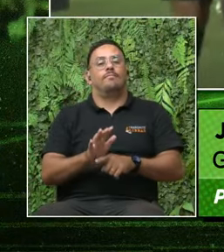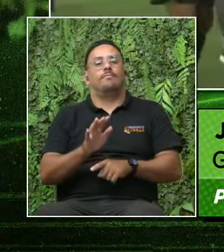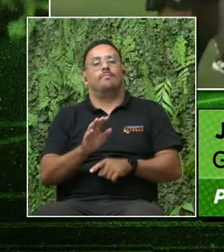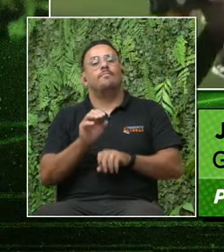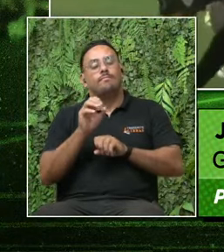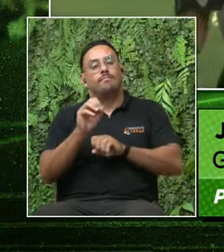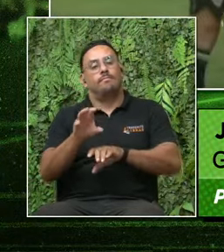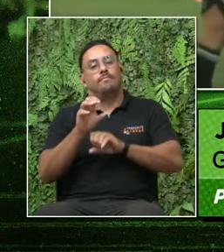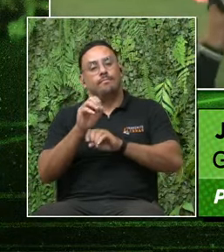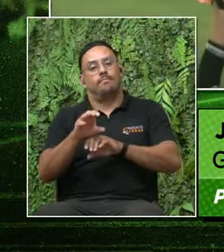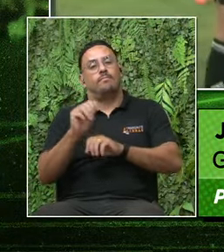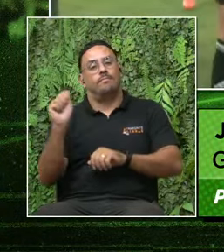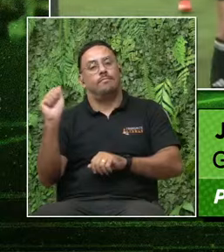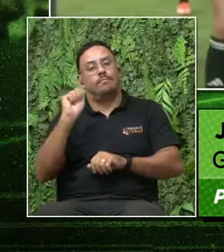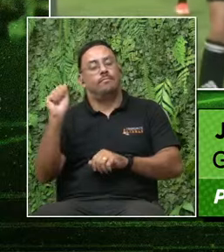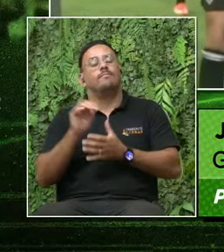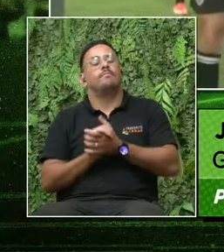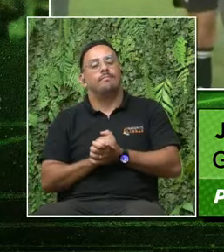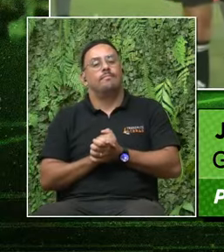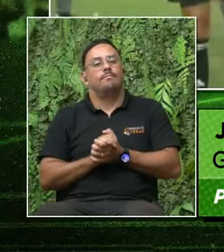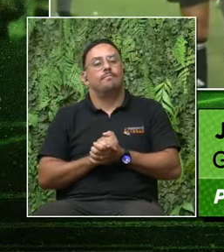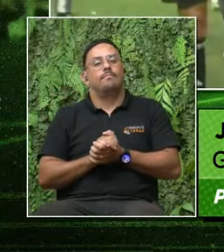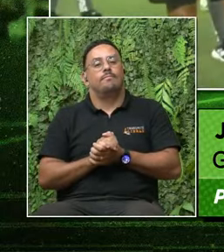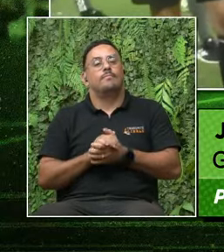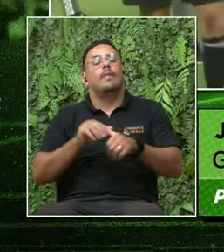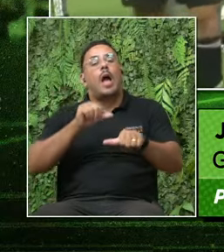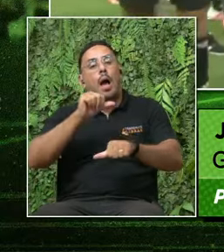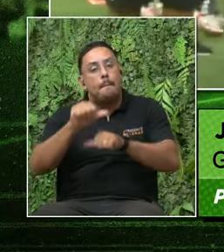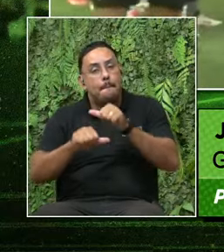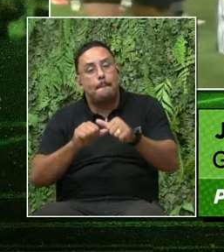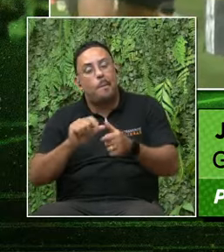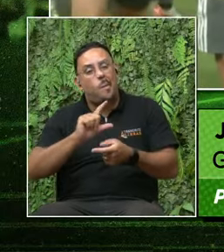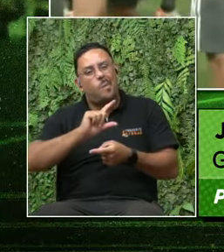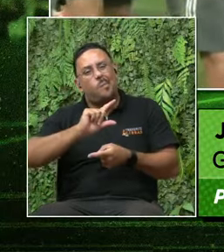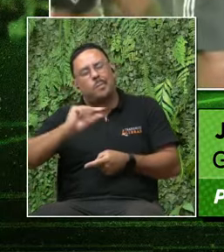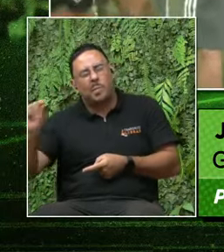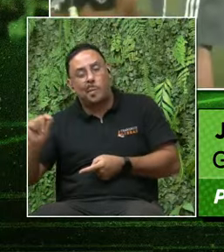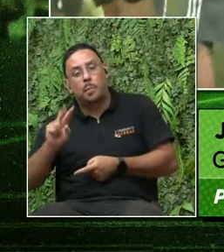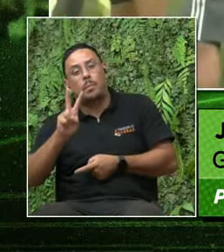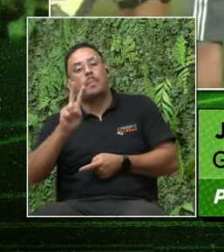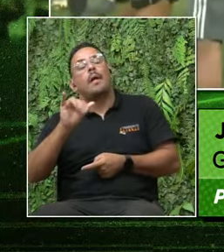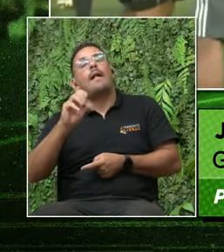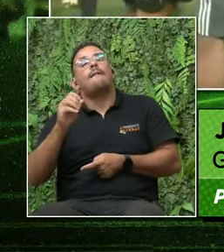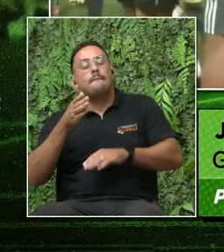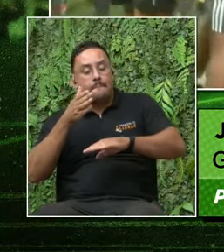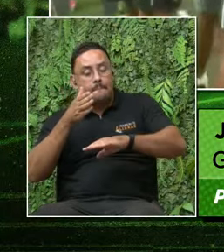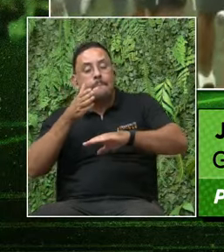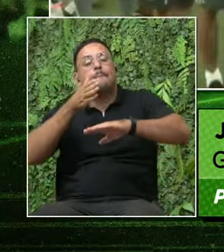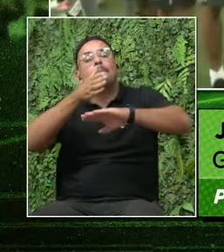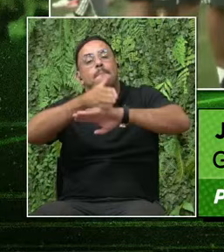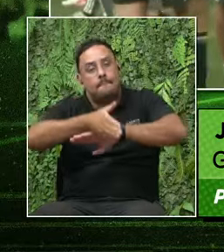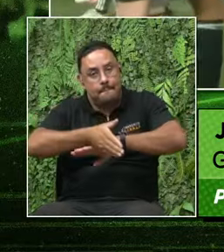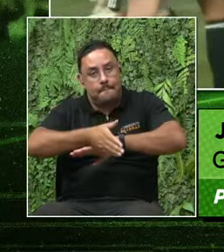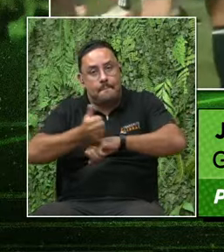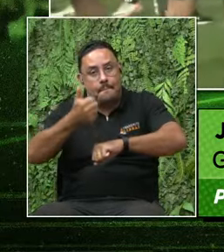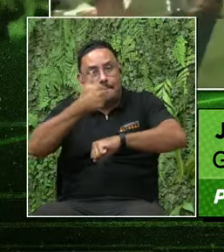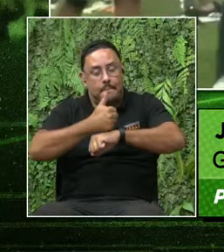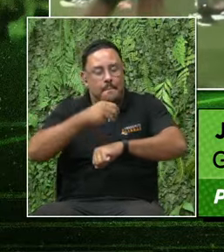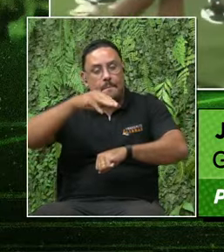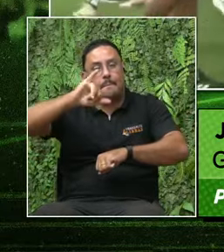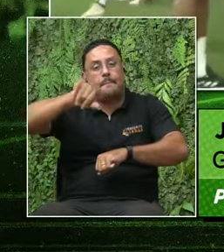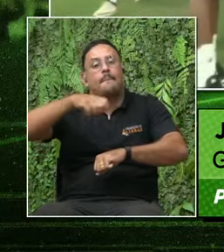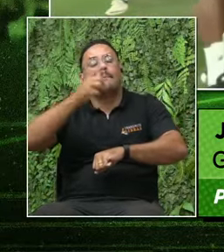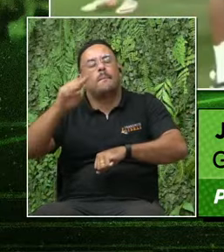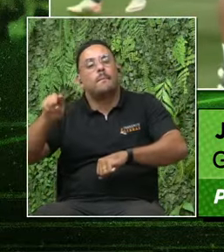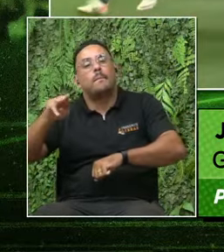argentino do outro lado né o o a mudança a saída do Vital e a entrada do João Marcelo